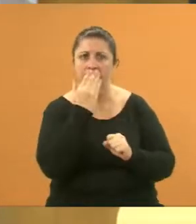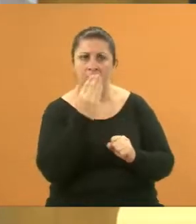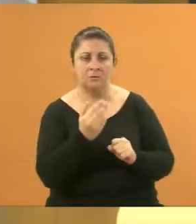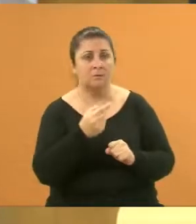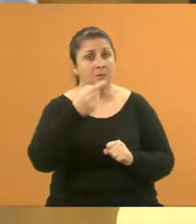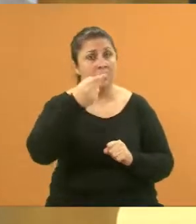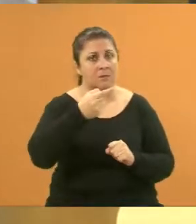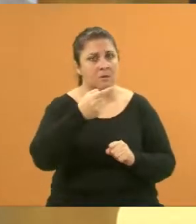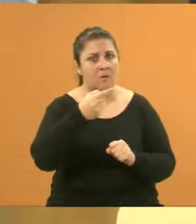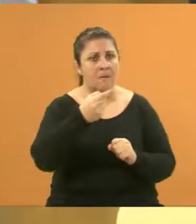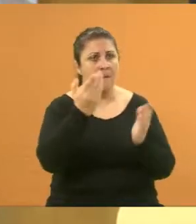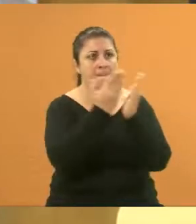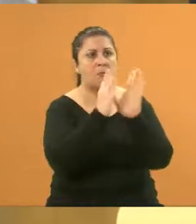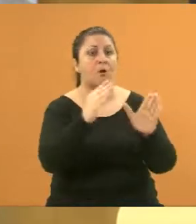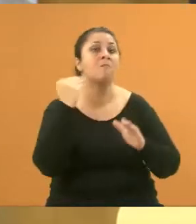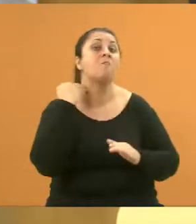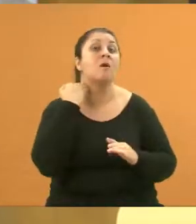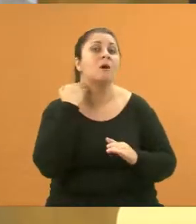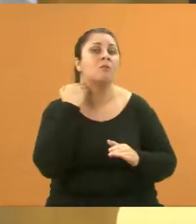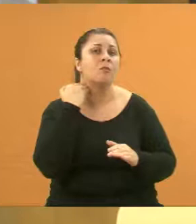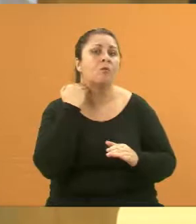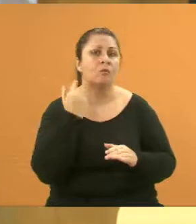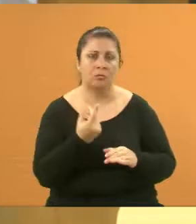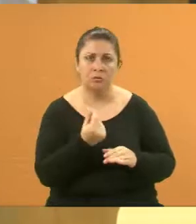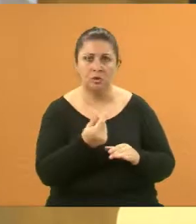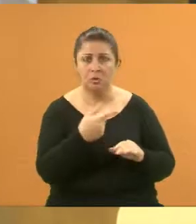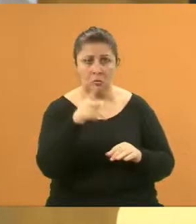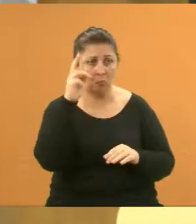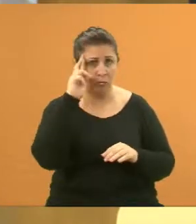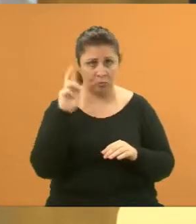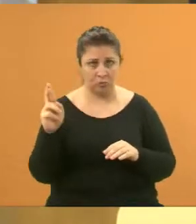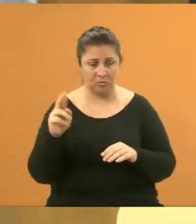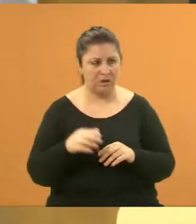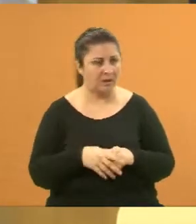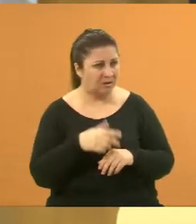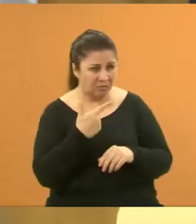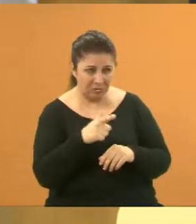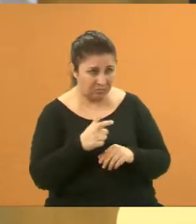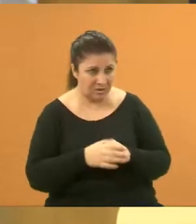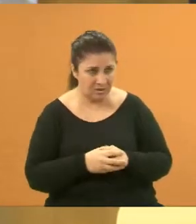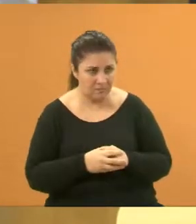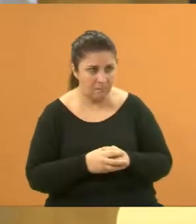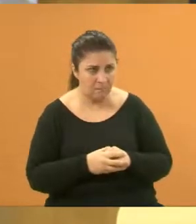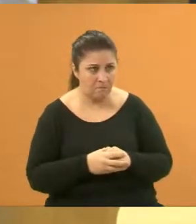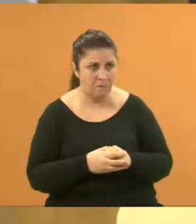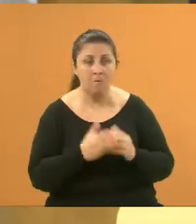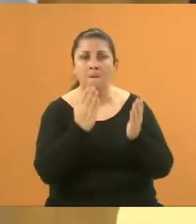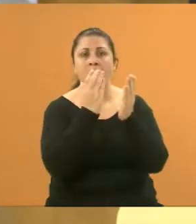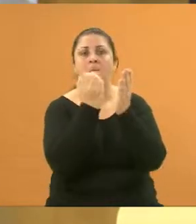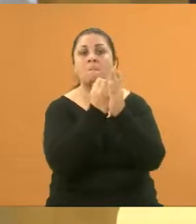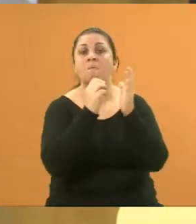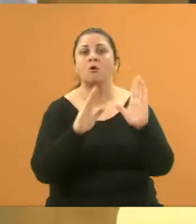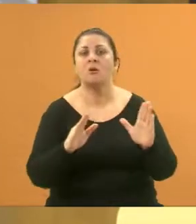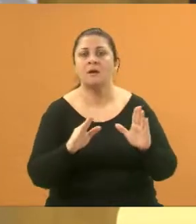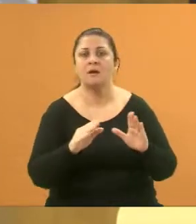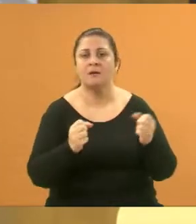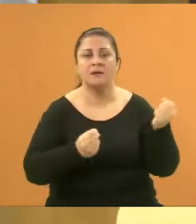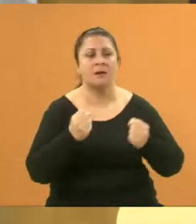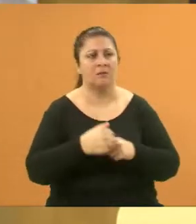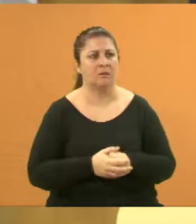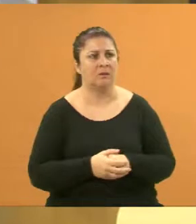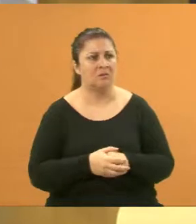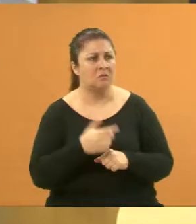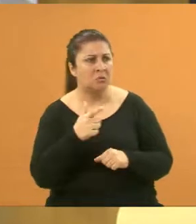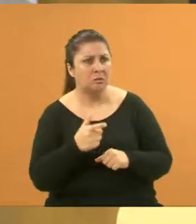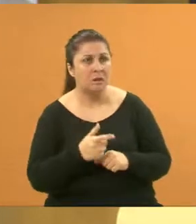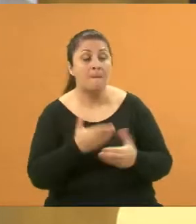primeiro, bloqueio de contas do proprietário. Ah, não tem conta. Bloqueio de carro. Ah, não tem o carro.